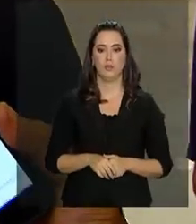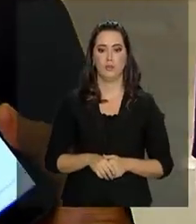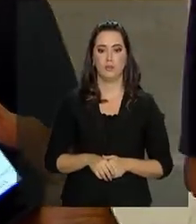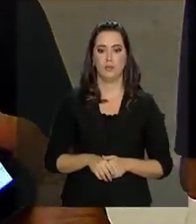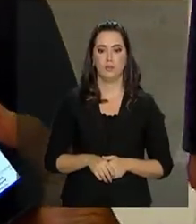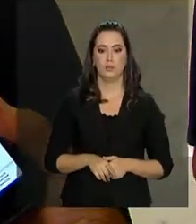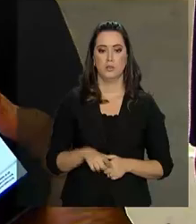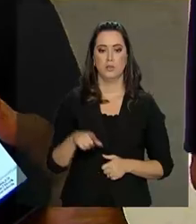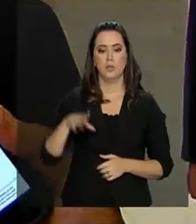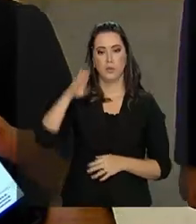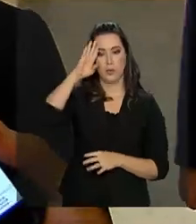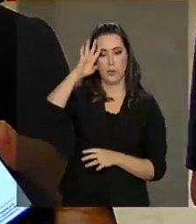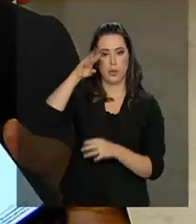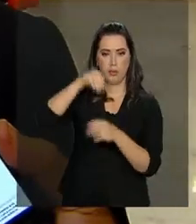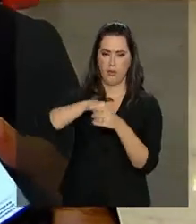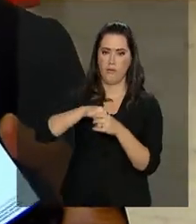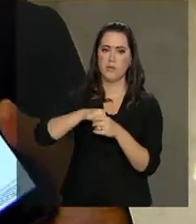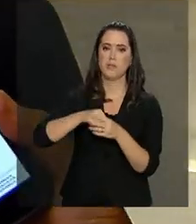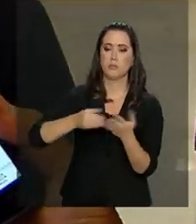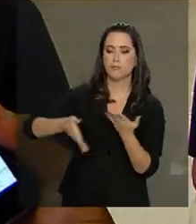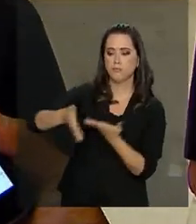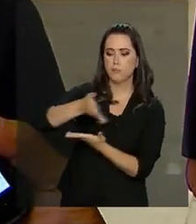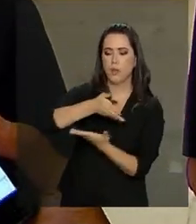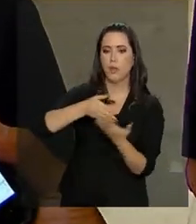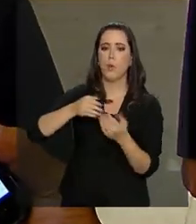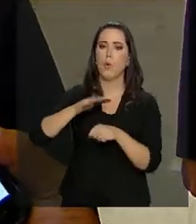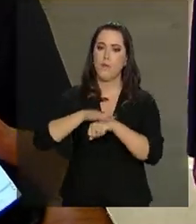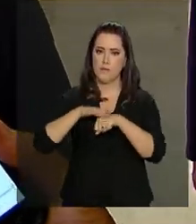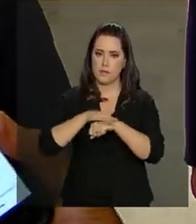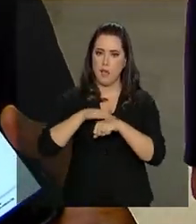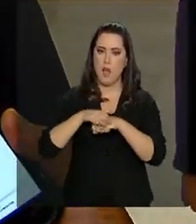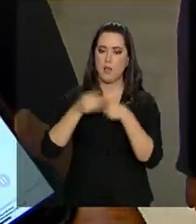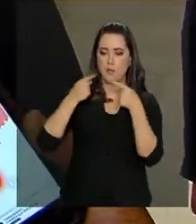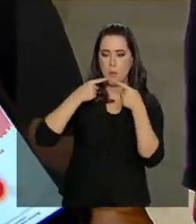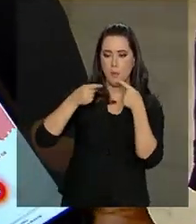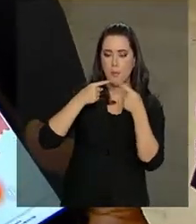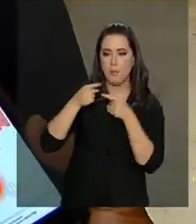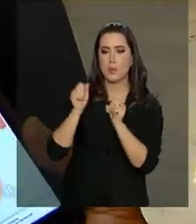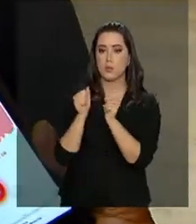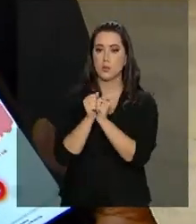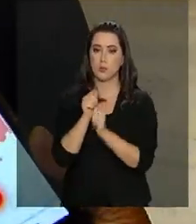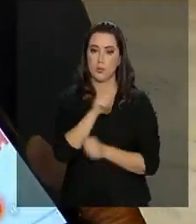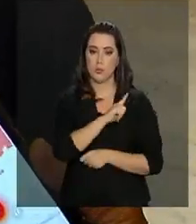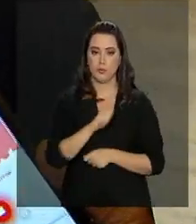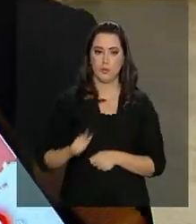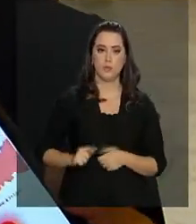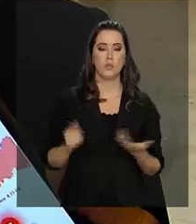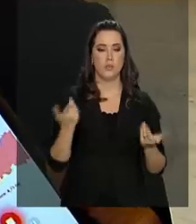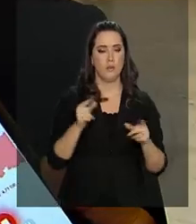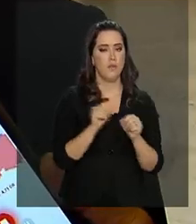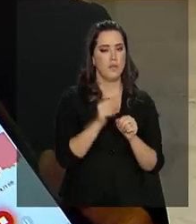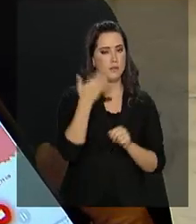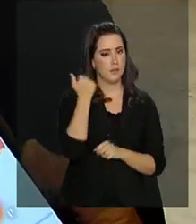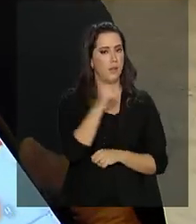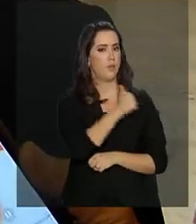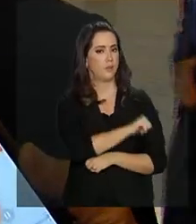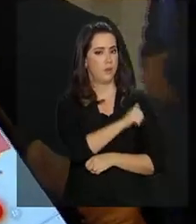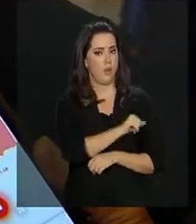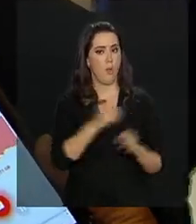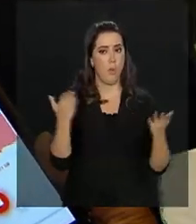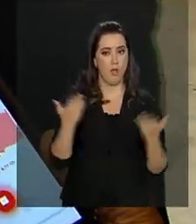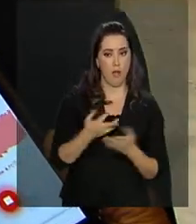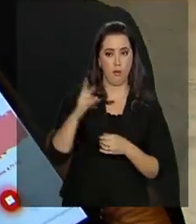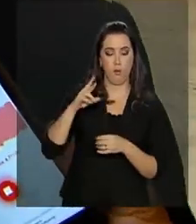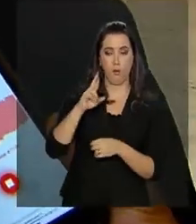Foi uma intervenção negociada, digamos assim, como eu costumo fazer. Fiz assim parcialmente no Rio de Janeiro e fiz agora em Roraima, quando combinei